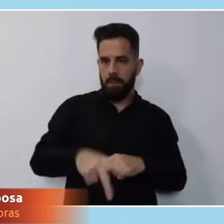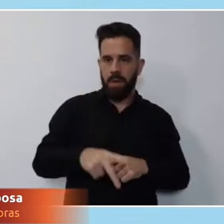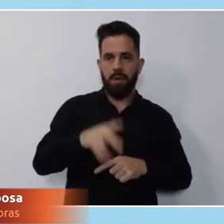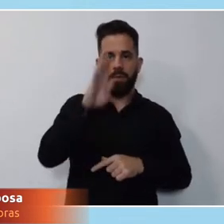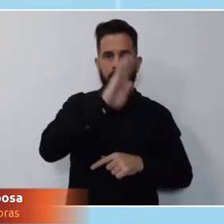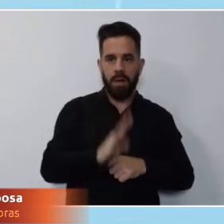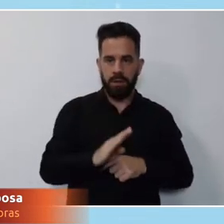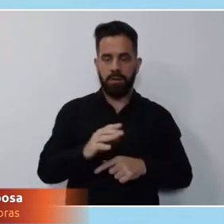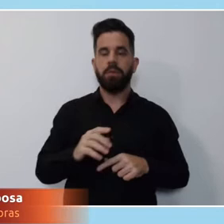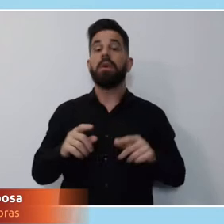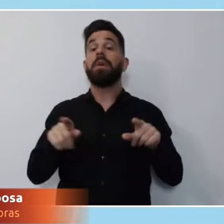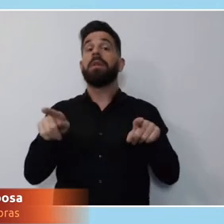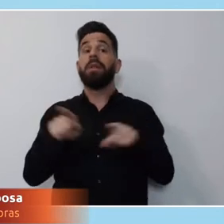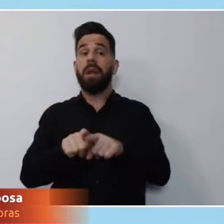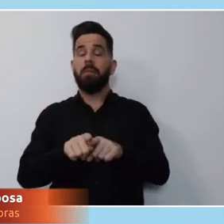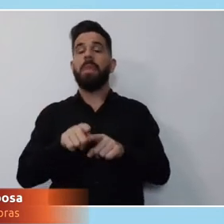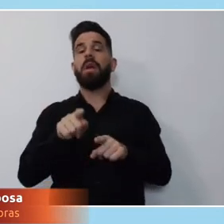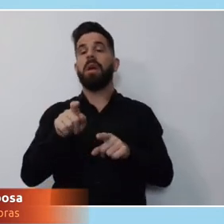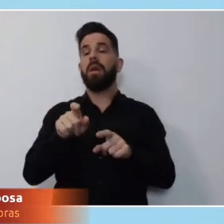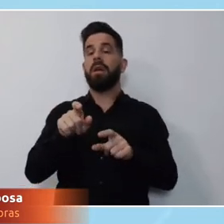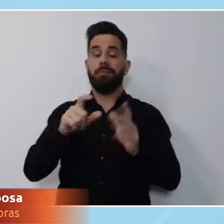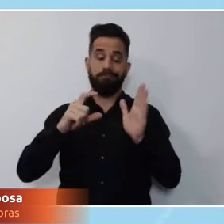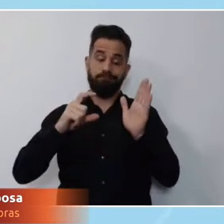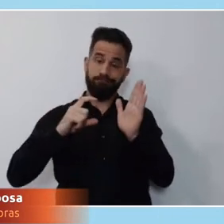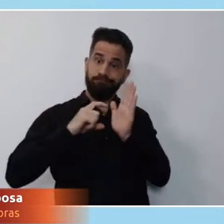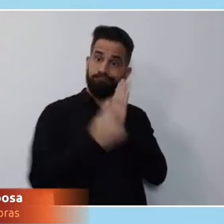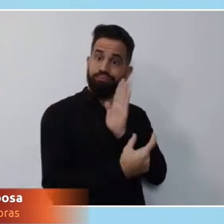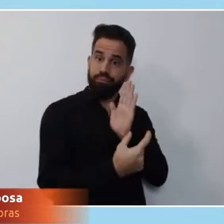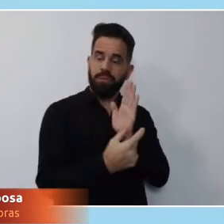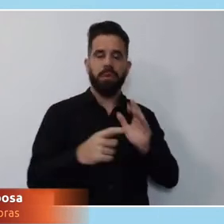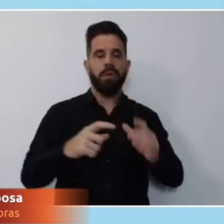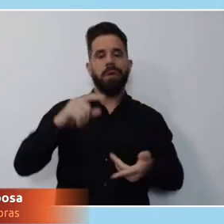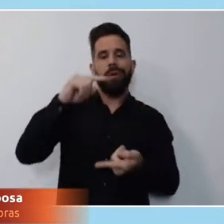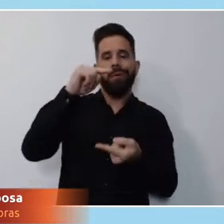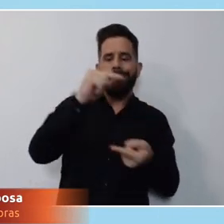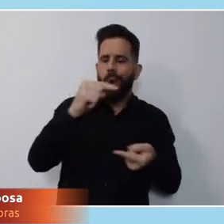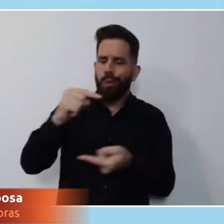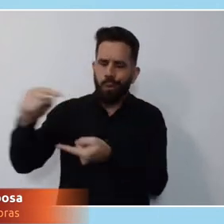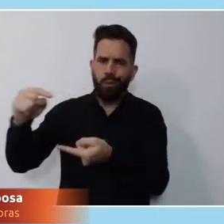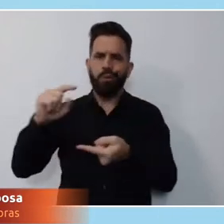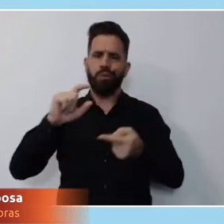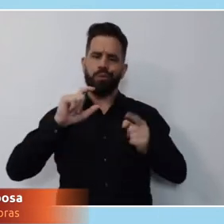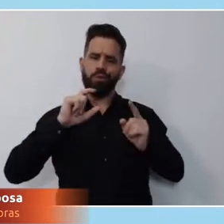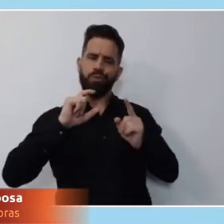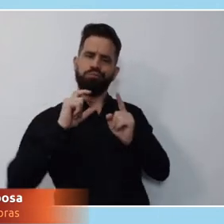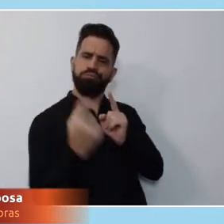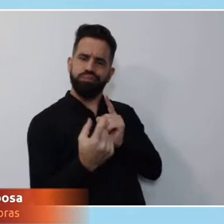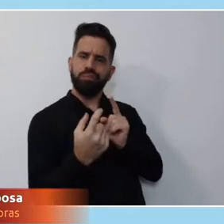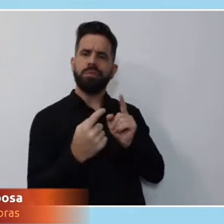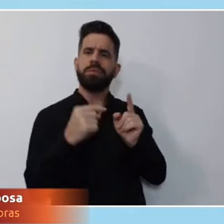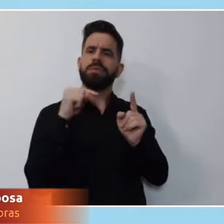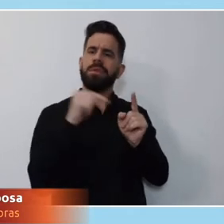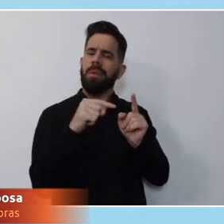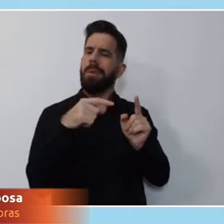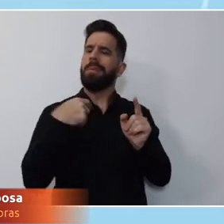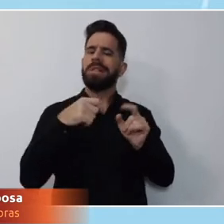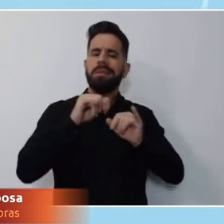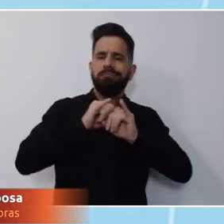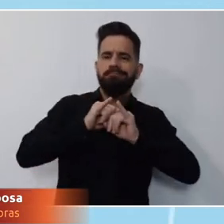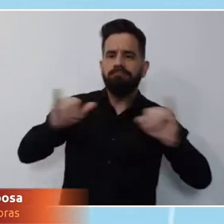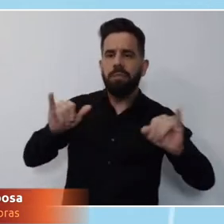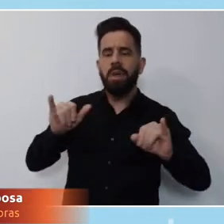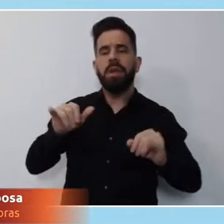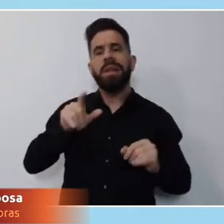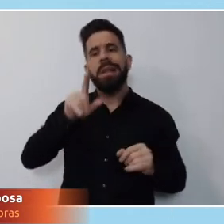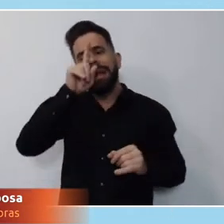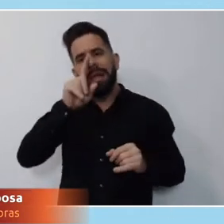desses produtos deveriam conter alguns avisos sobre os riscos desses produtos para a saúde humana. Só fazendo